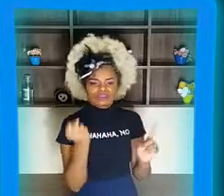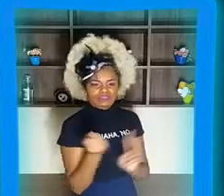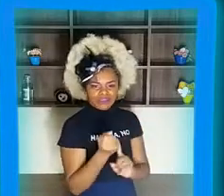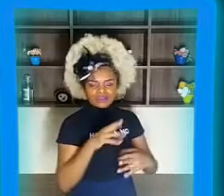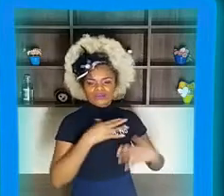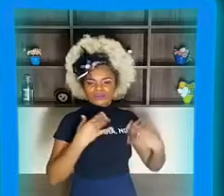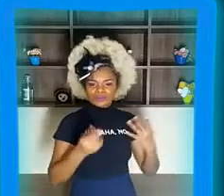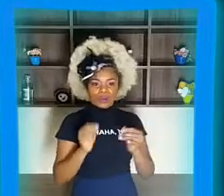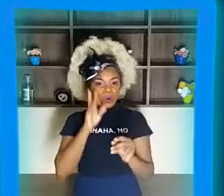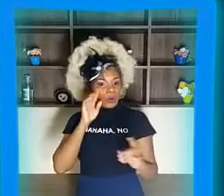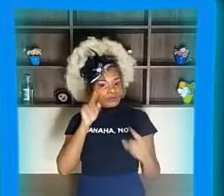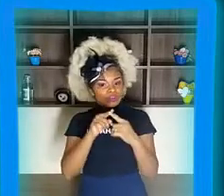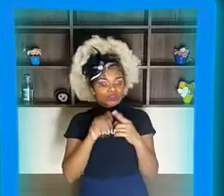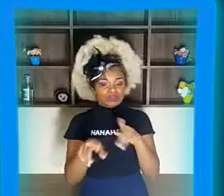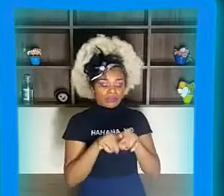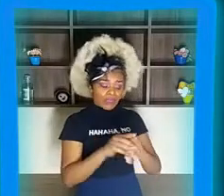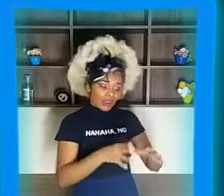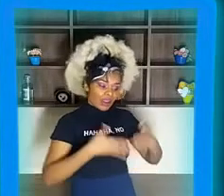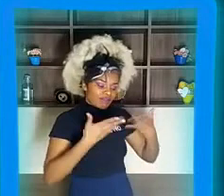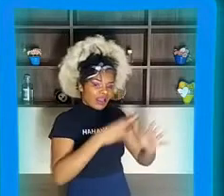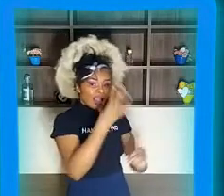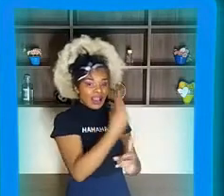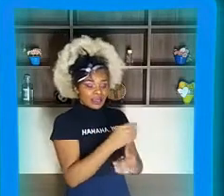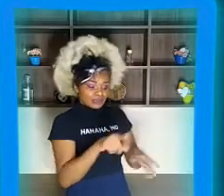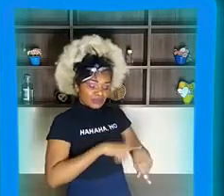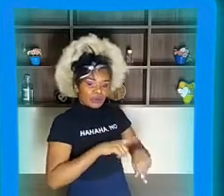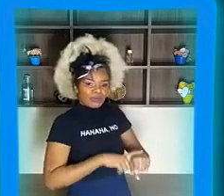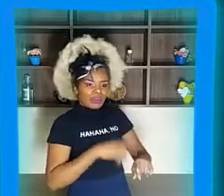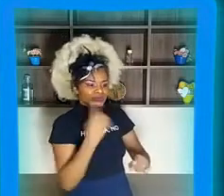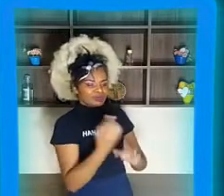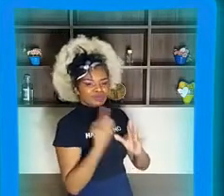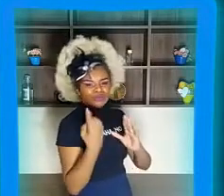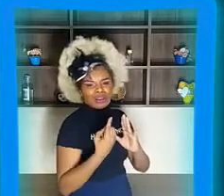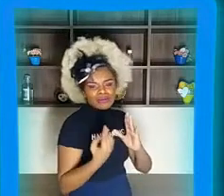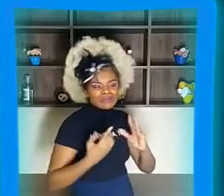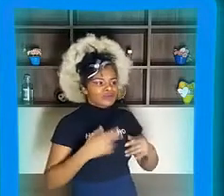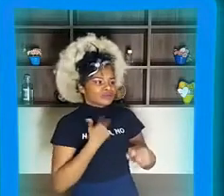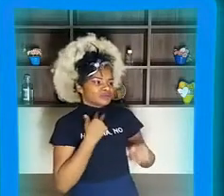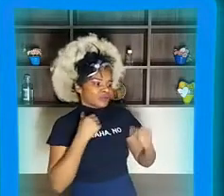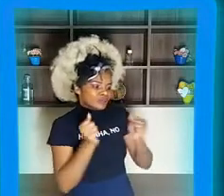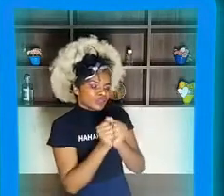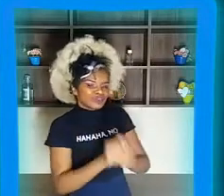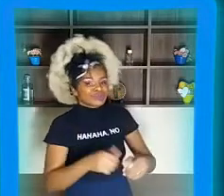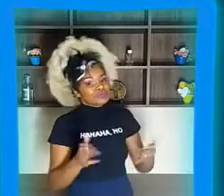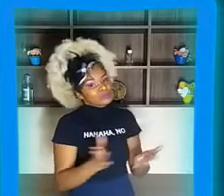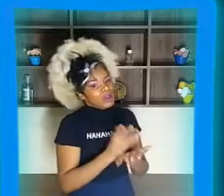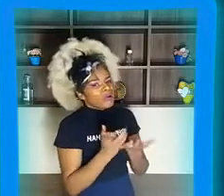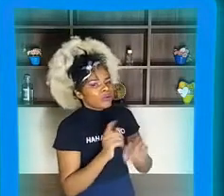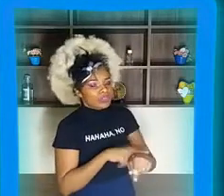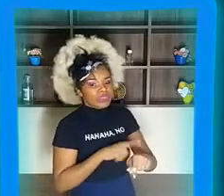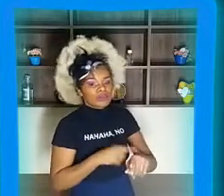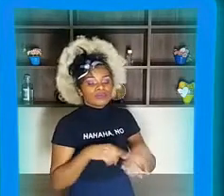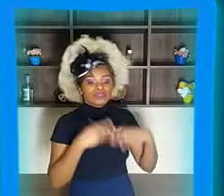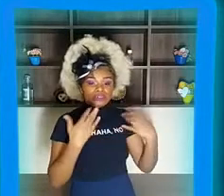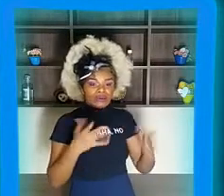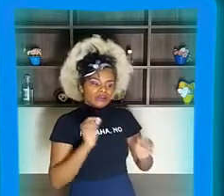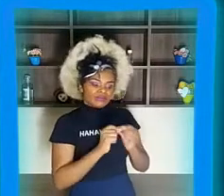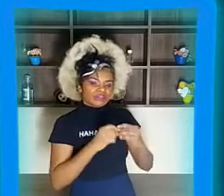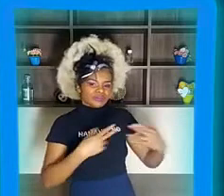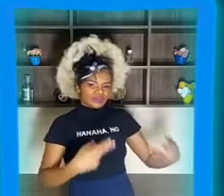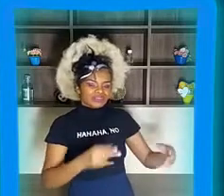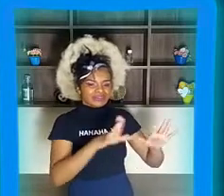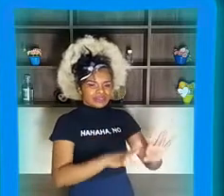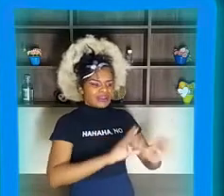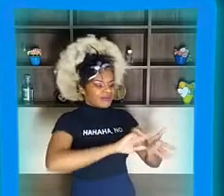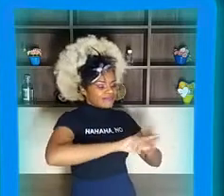esse objetivo também de levar um pouco de arte para esse momento de isolamento, que a gente não pode estar junto momentaneamente. E assim temos feito, né? São vários